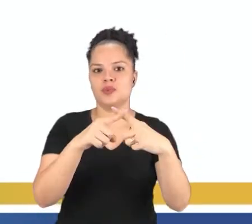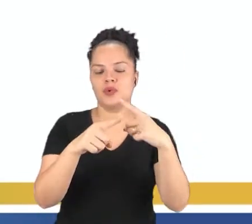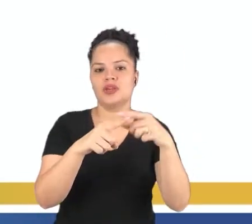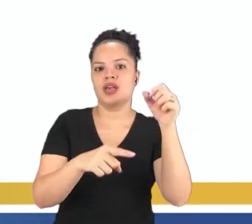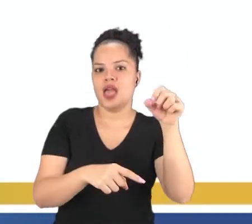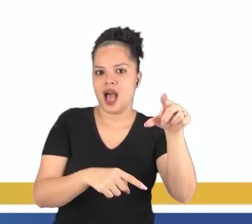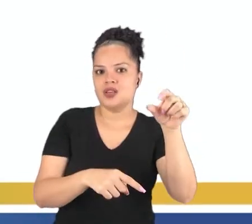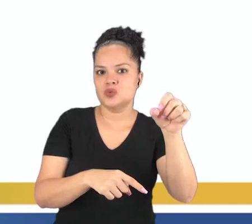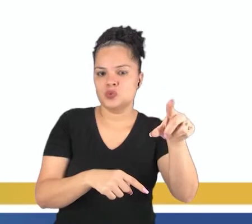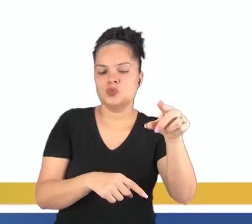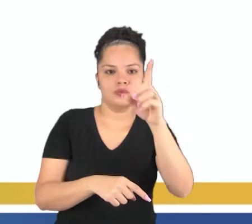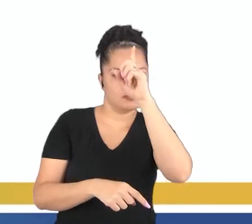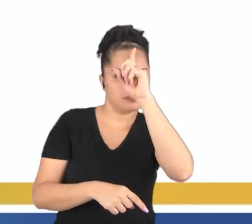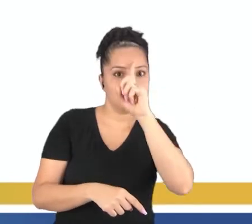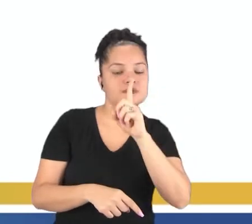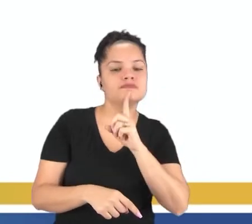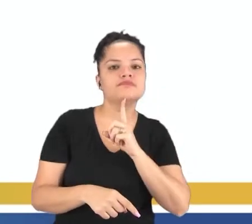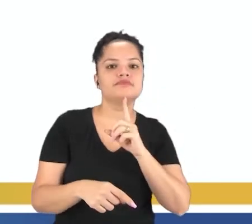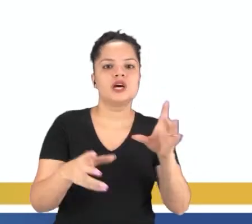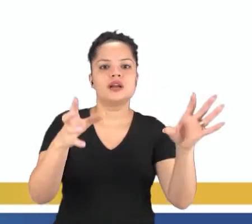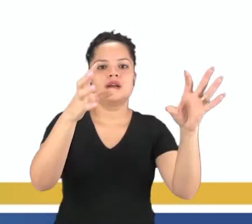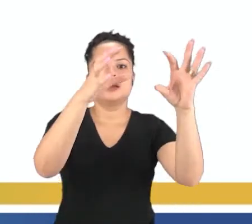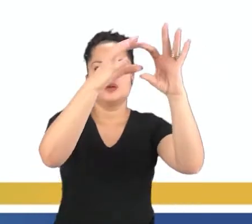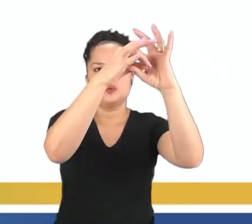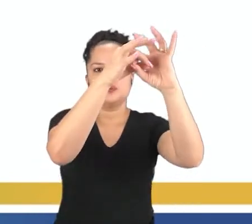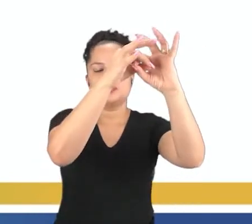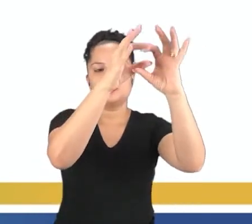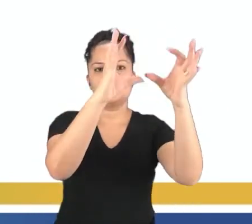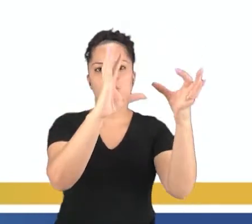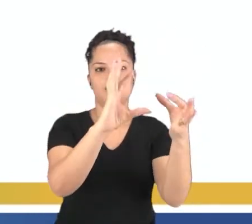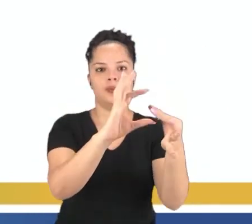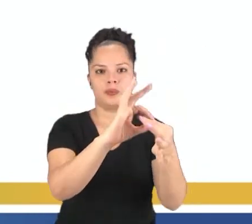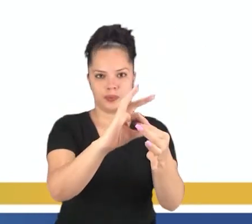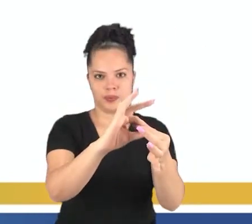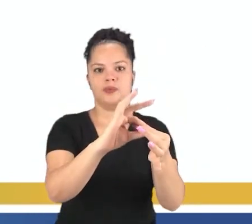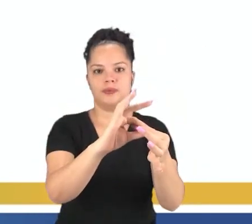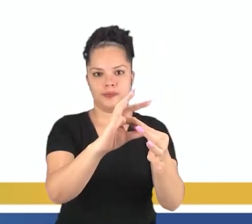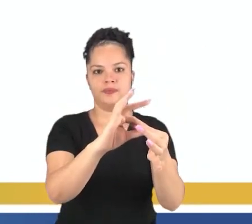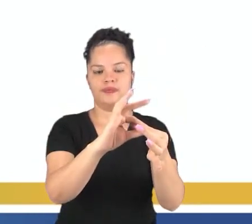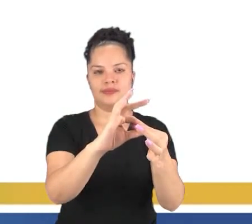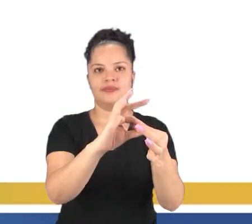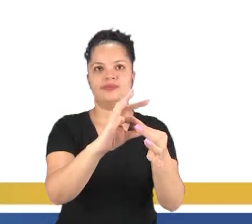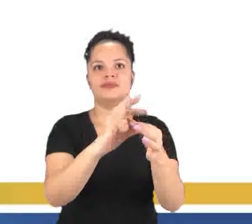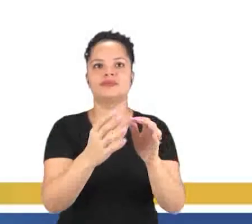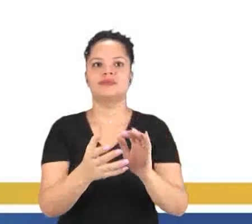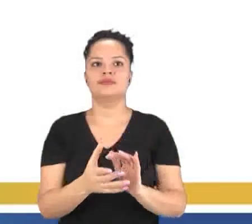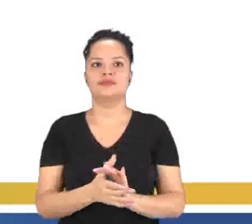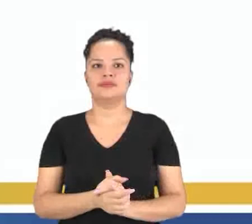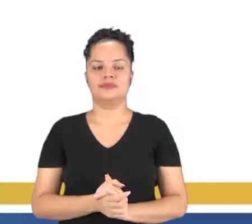e o aro amarelo, por exemplo, é uma posição relativa de circunferências secantes.